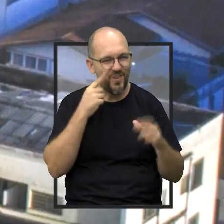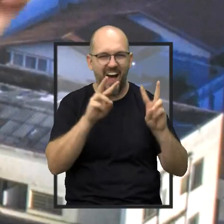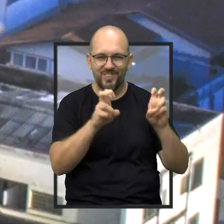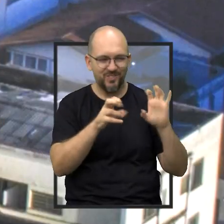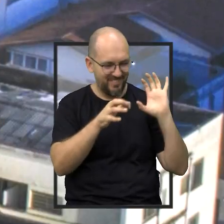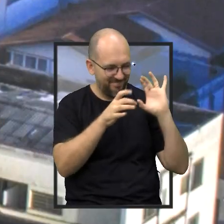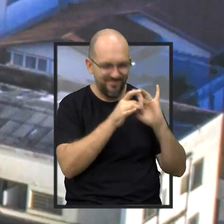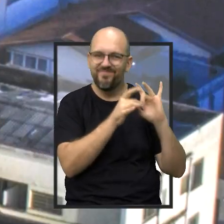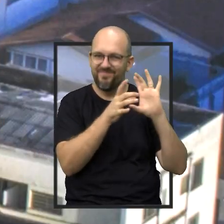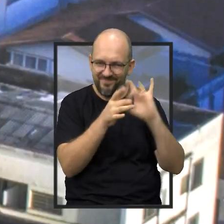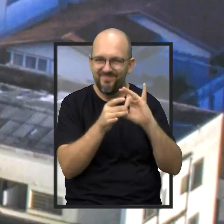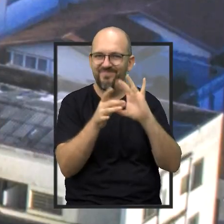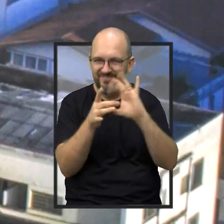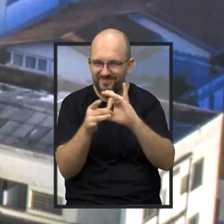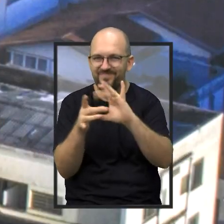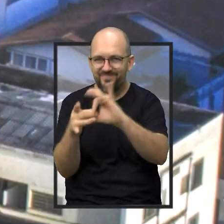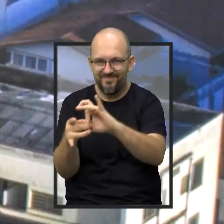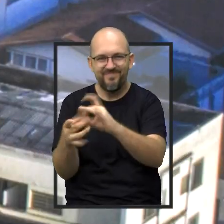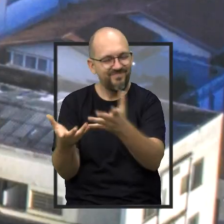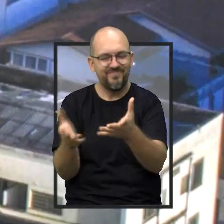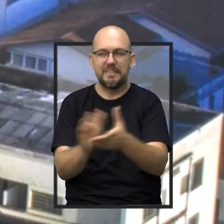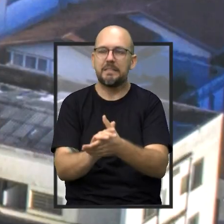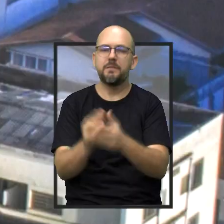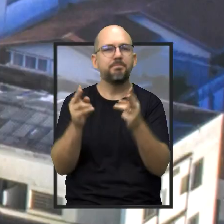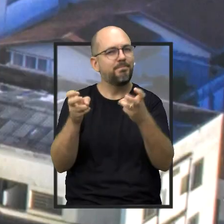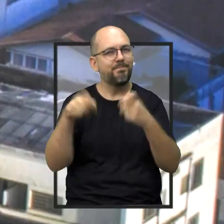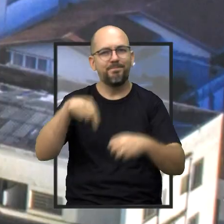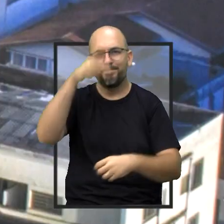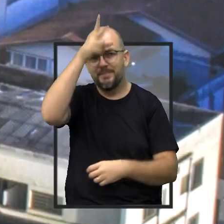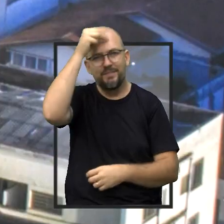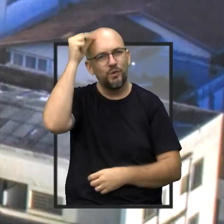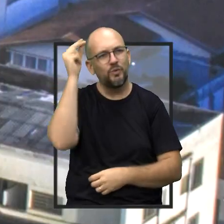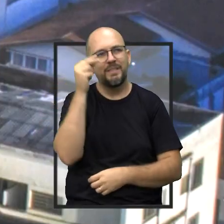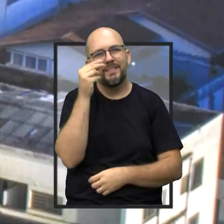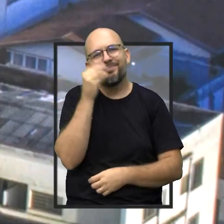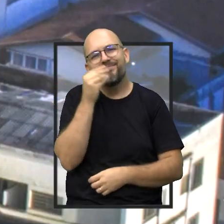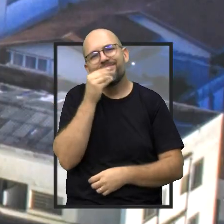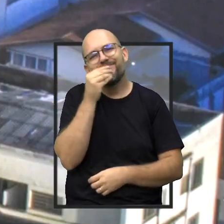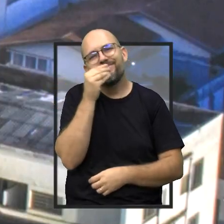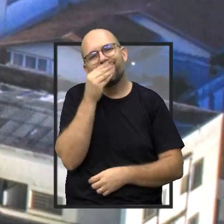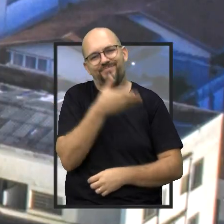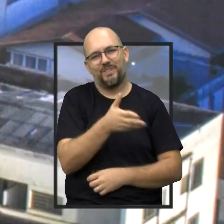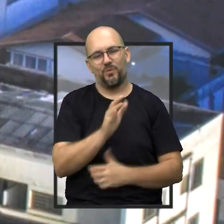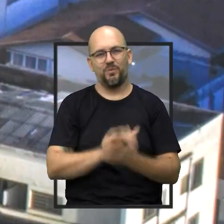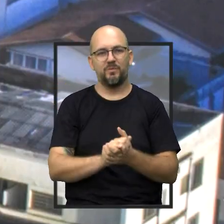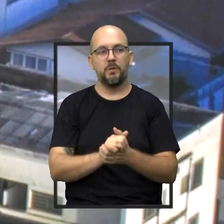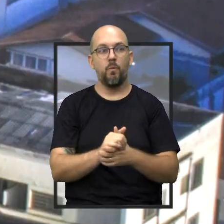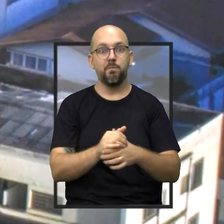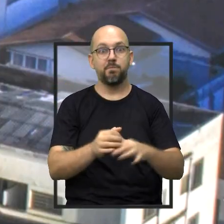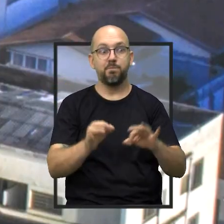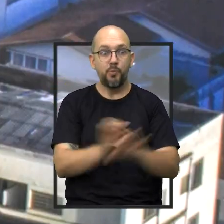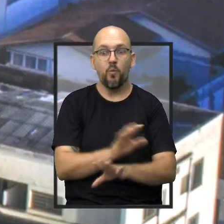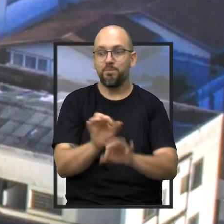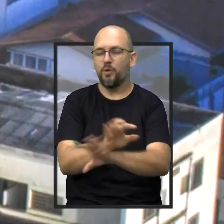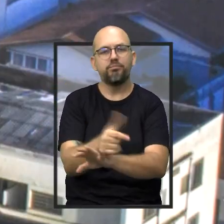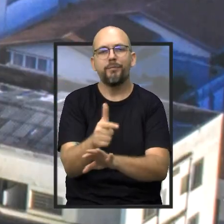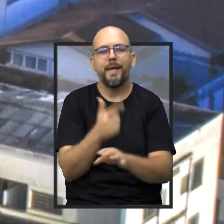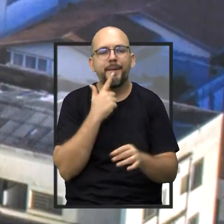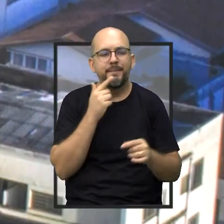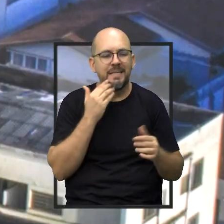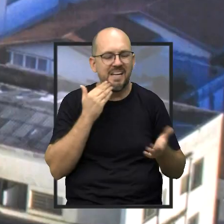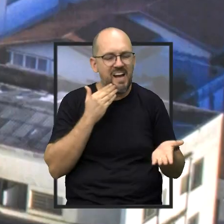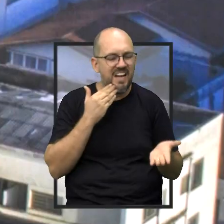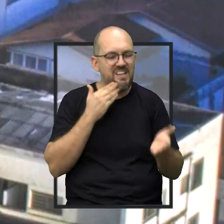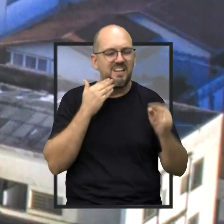um assunto é ligado ao outro? A gente percebe a fragilidade, a gente percebe que há muitos buracos no meio do